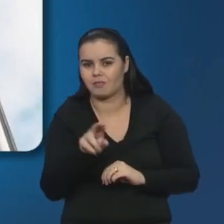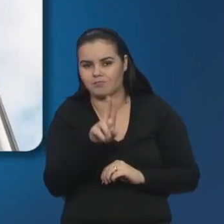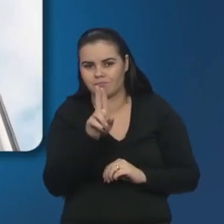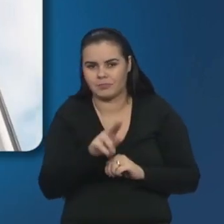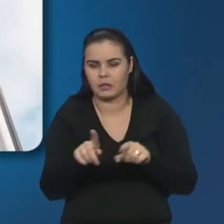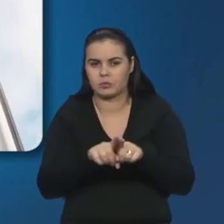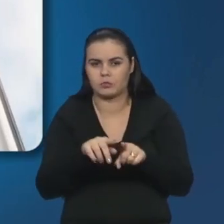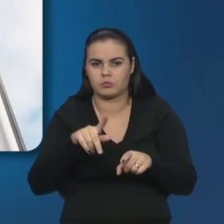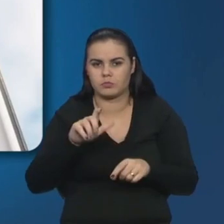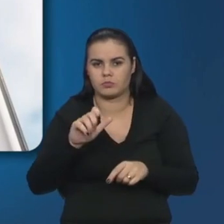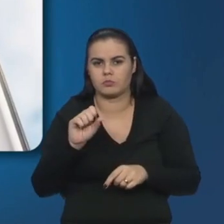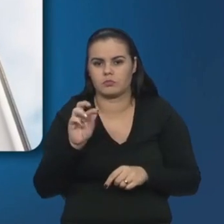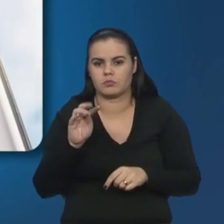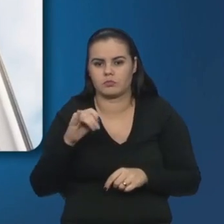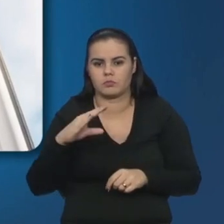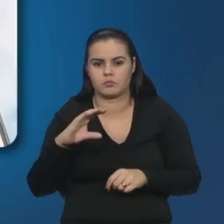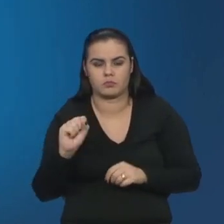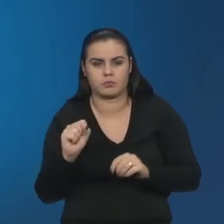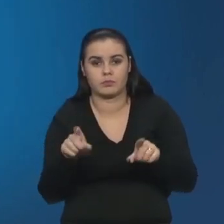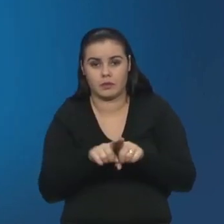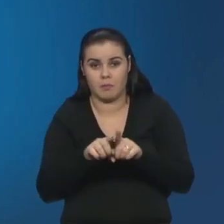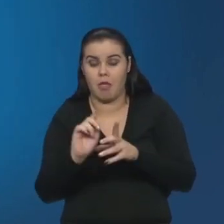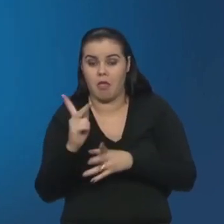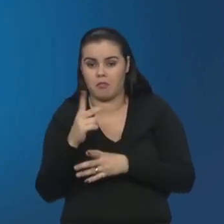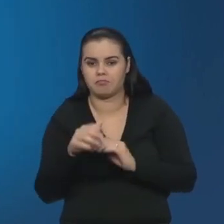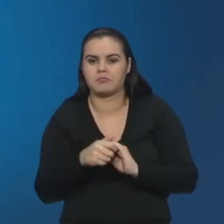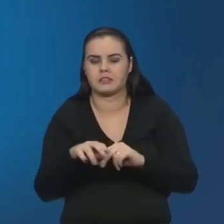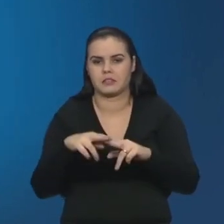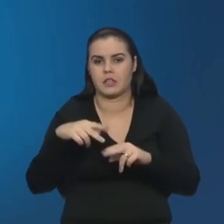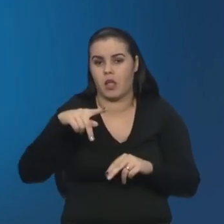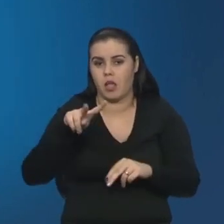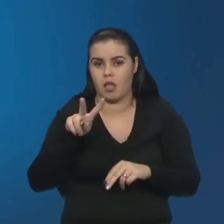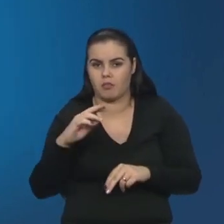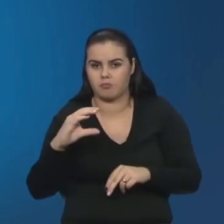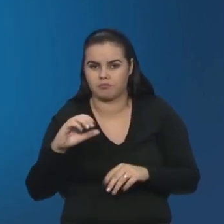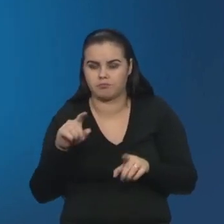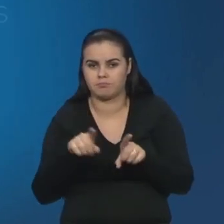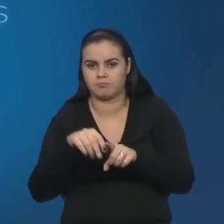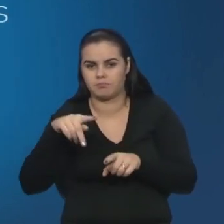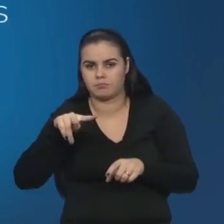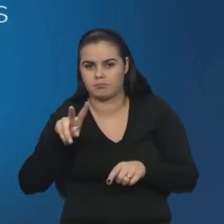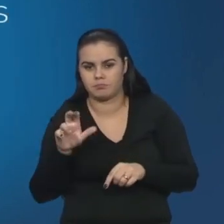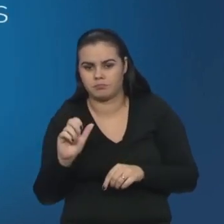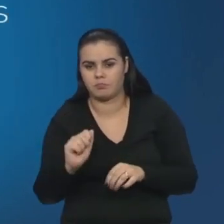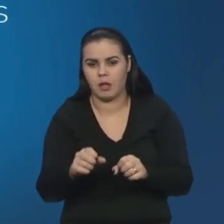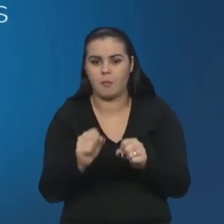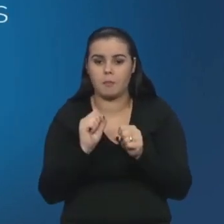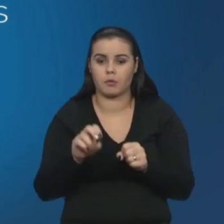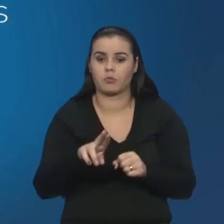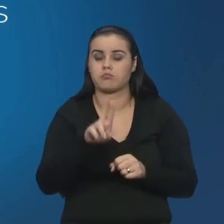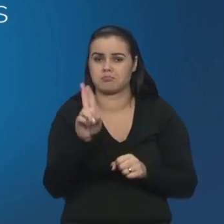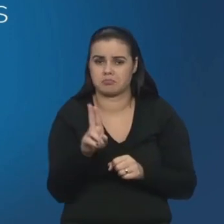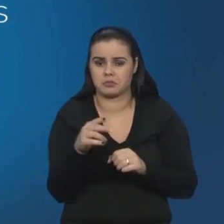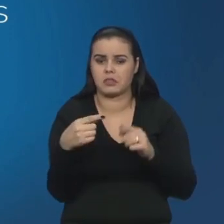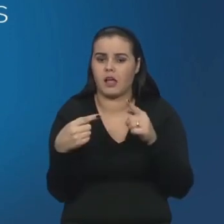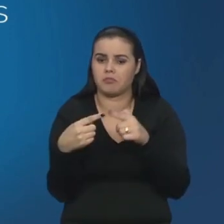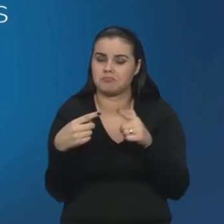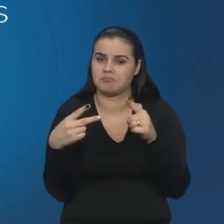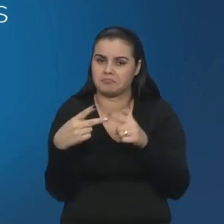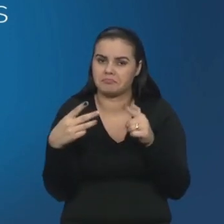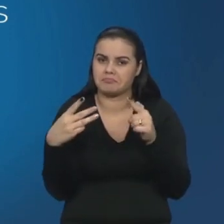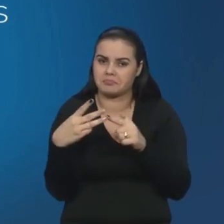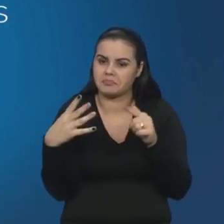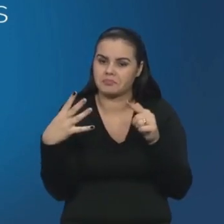também estão presentes no acabamento de uma obra. O PVC e o PVA, por exemplo, podem ser aplicados em esquadrias,